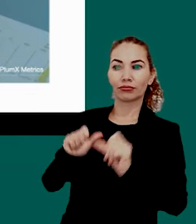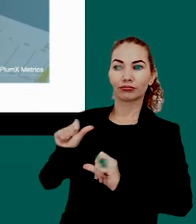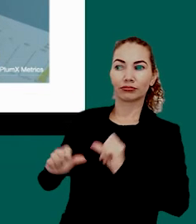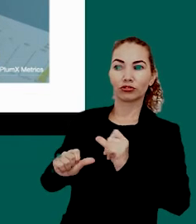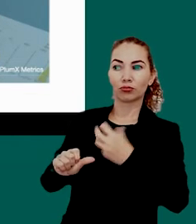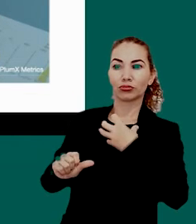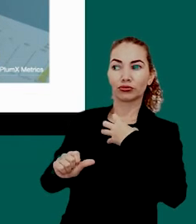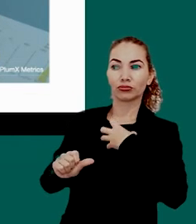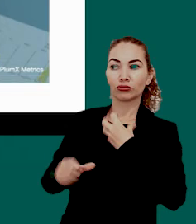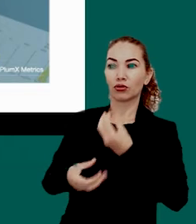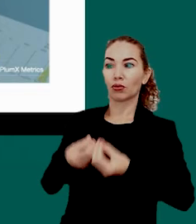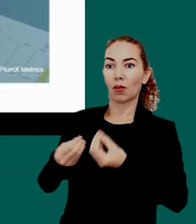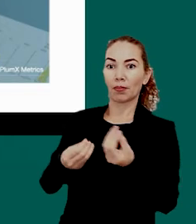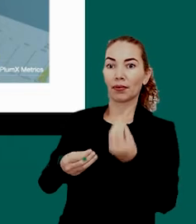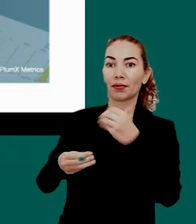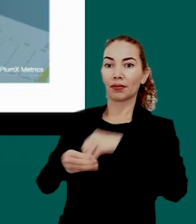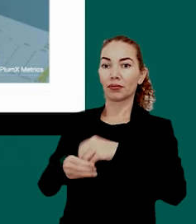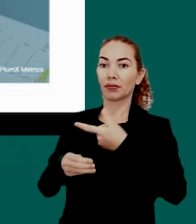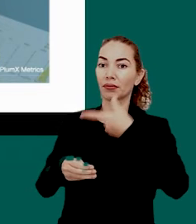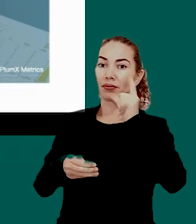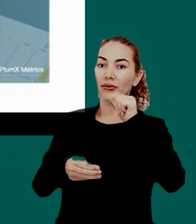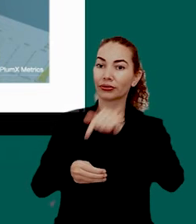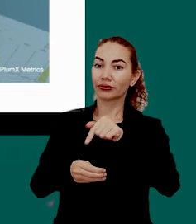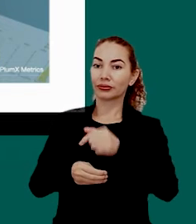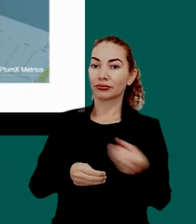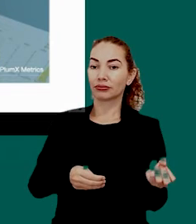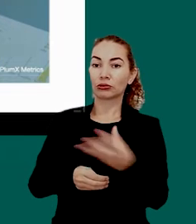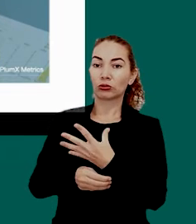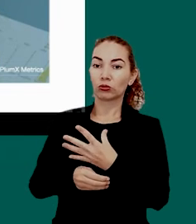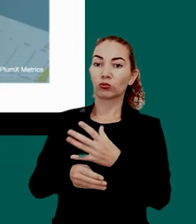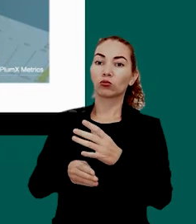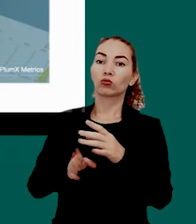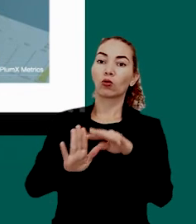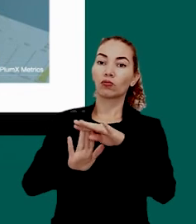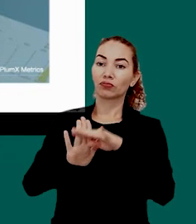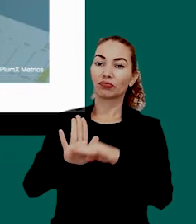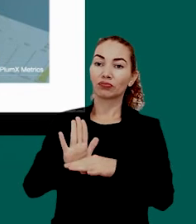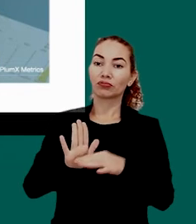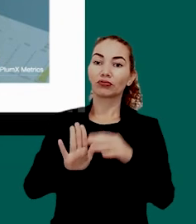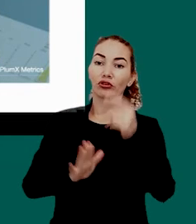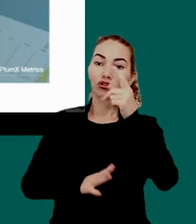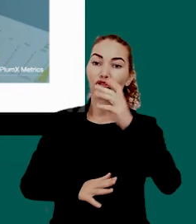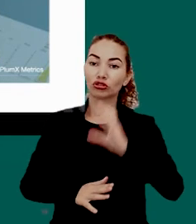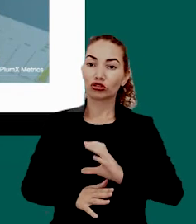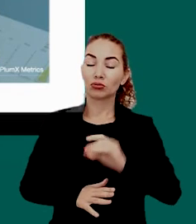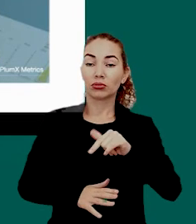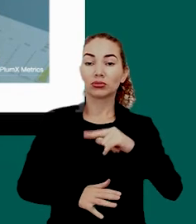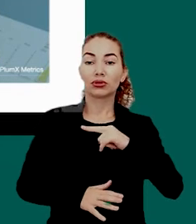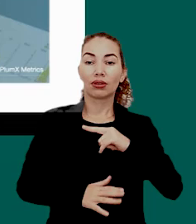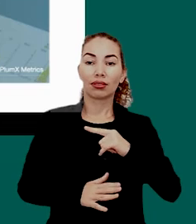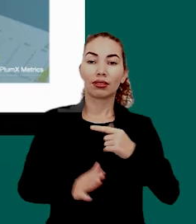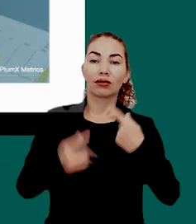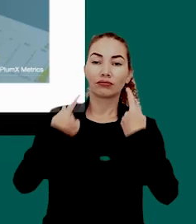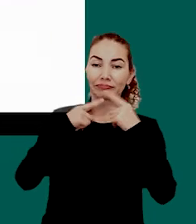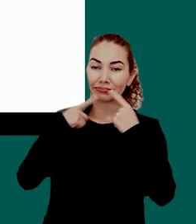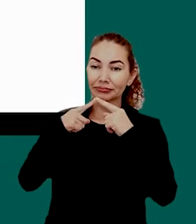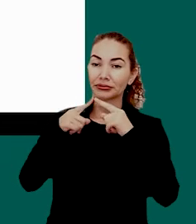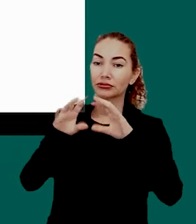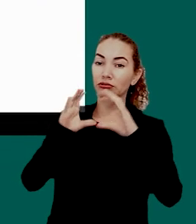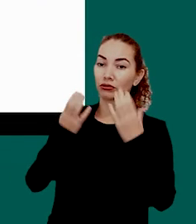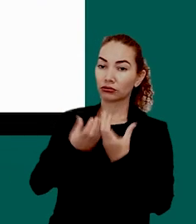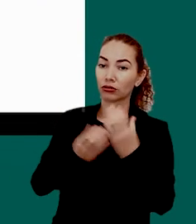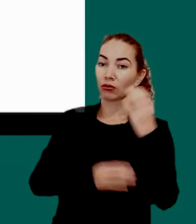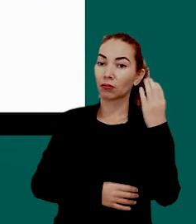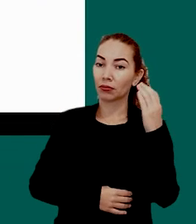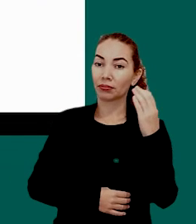meio, cara, e vocês vão incluir o que estava antes dentro desse novo pool de pacientes, e isso que gerou uma certa crítica aí da comunidade e